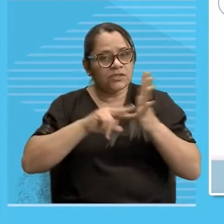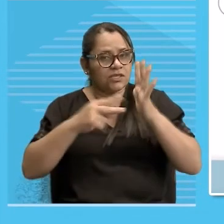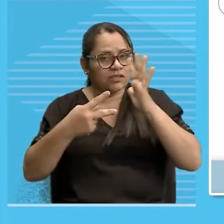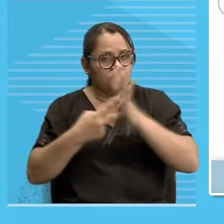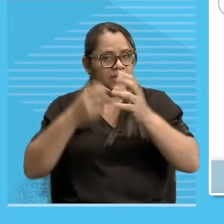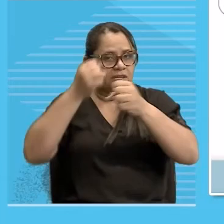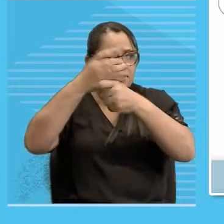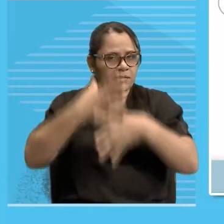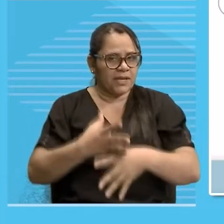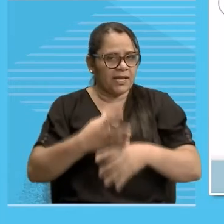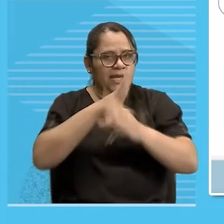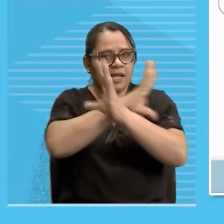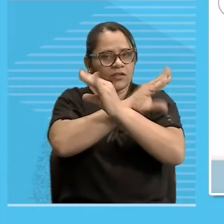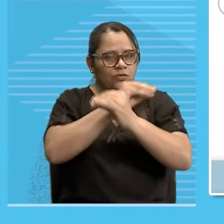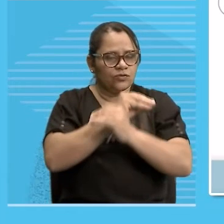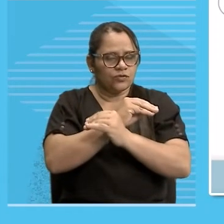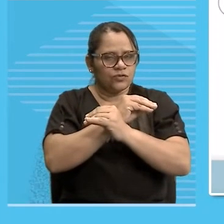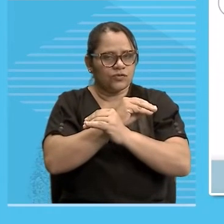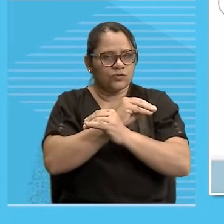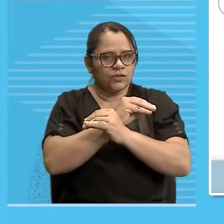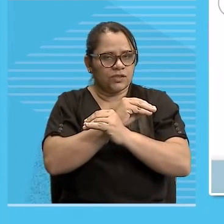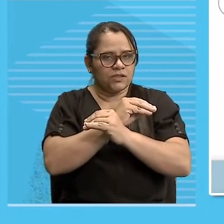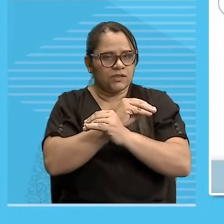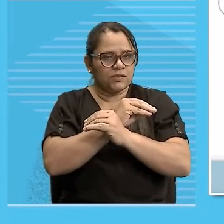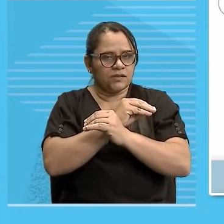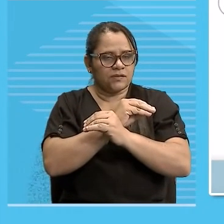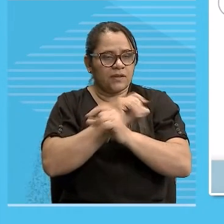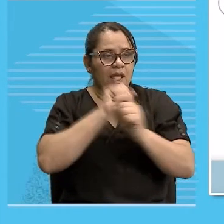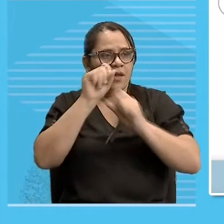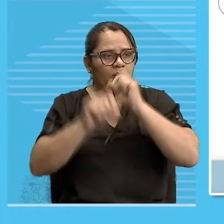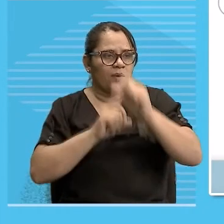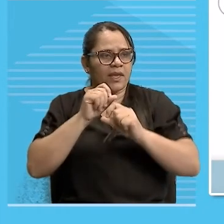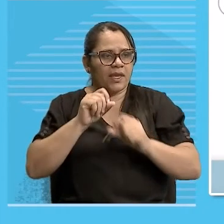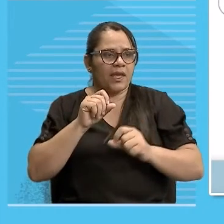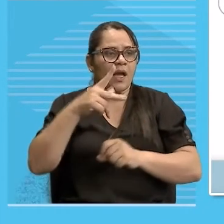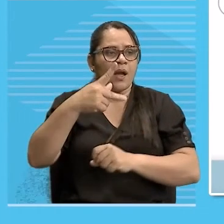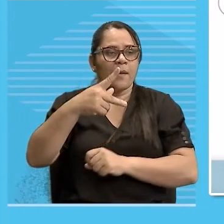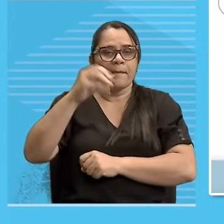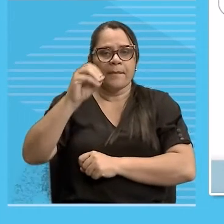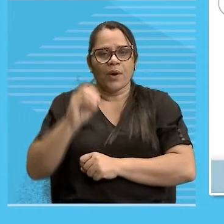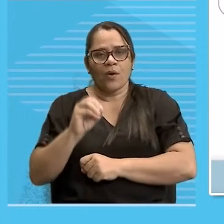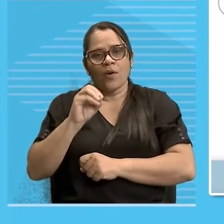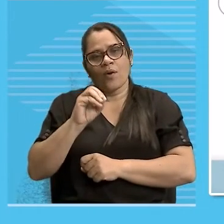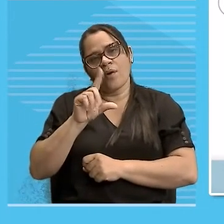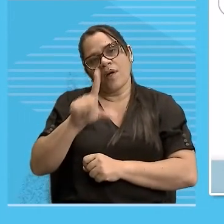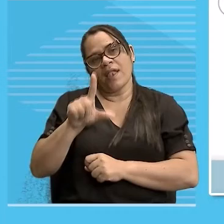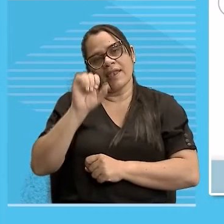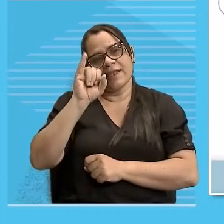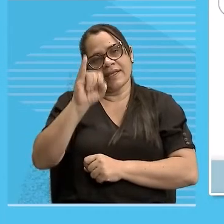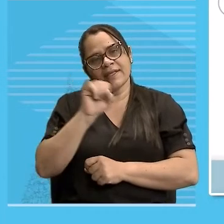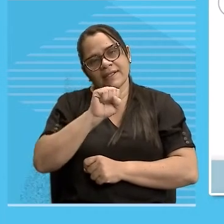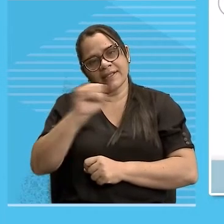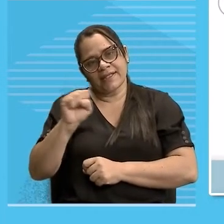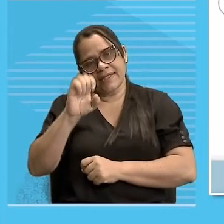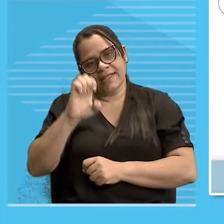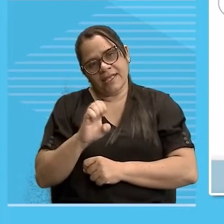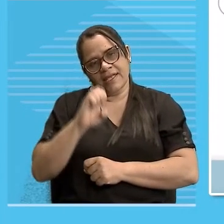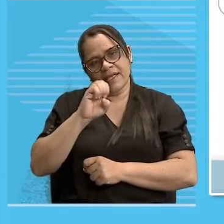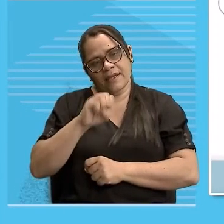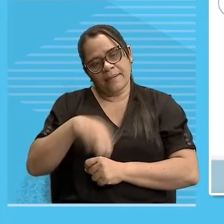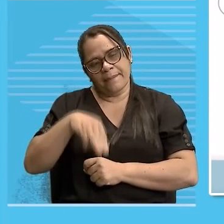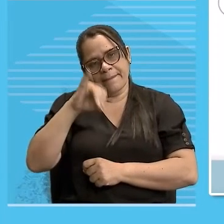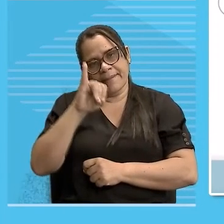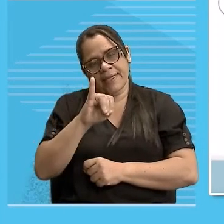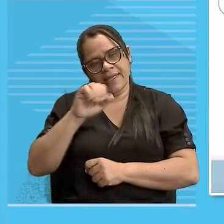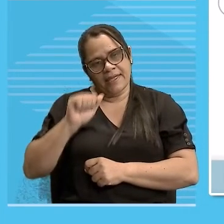as conjunções passam pelo que a gente chama de polissemia, quando elas exprimem estados emotivos